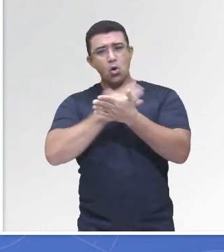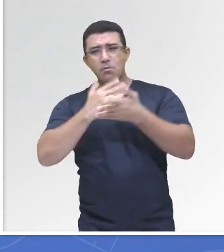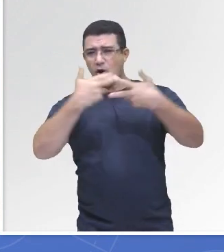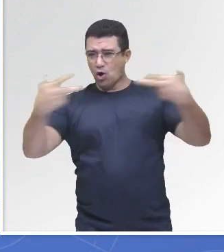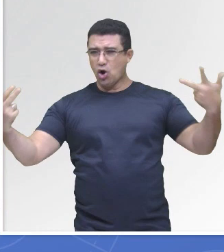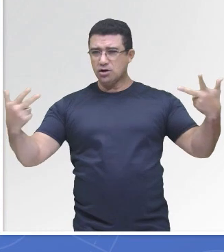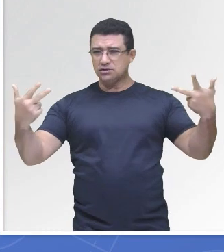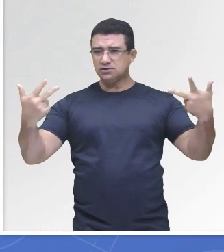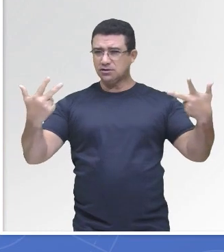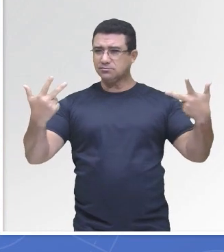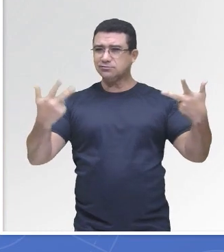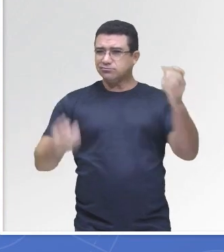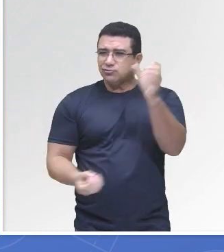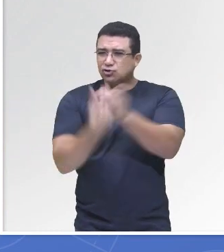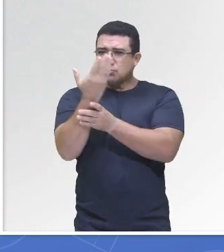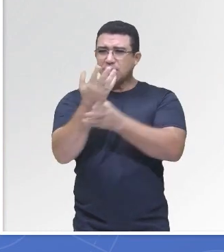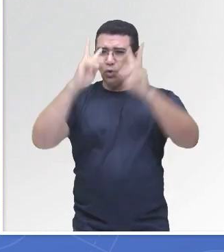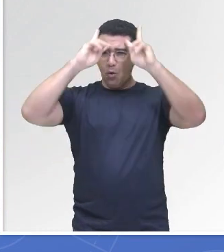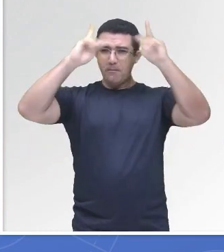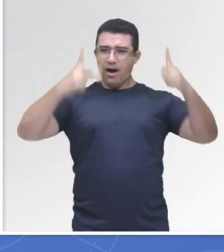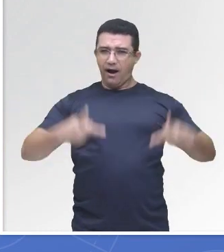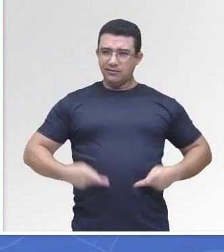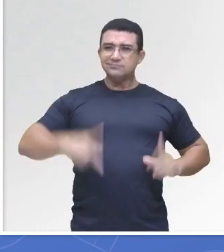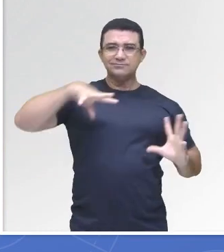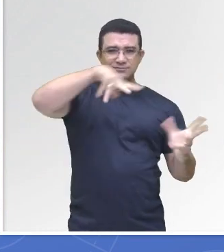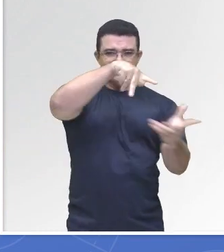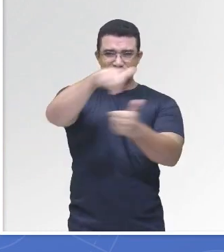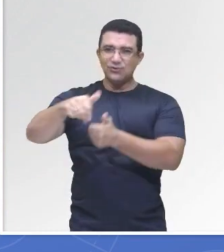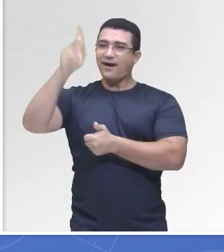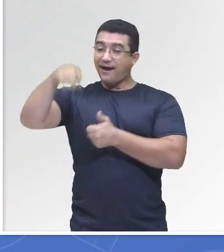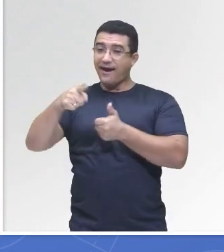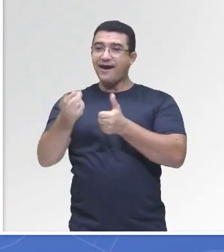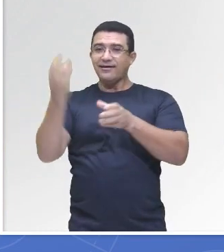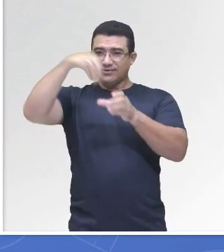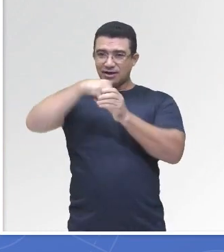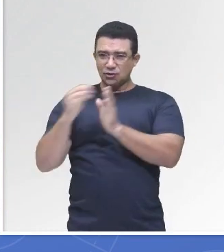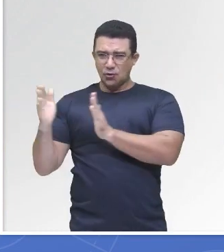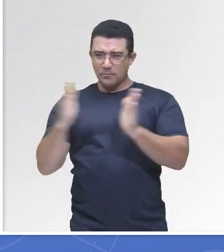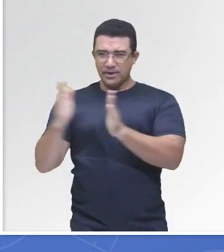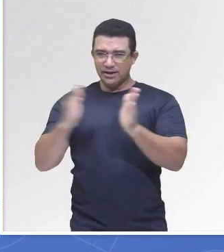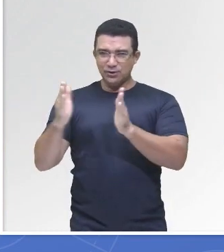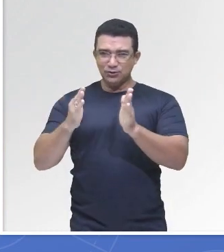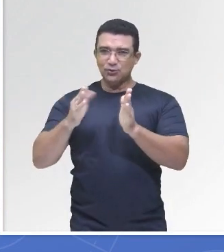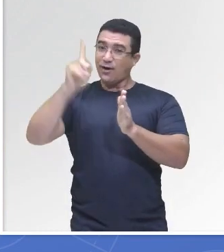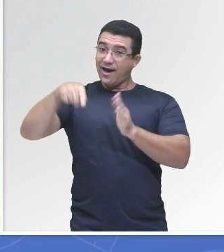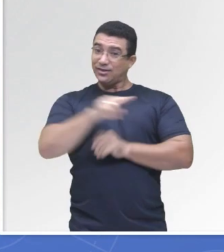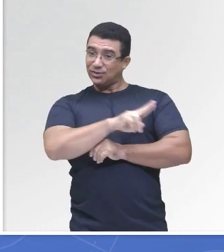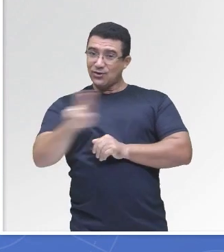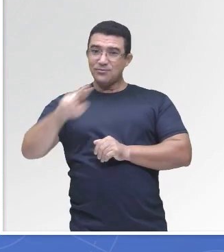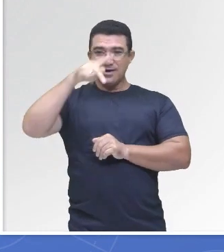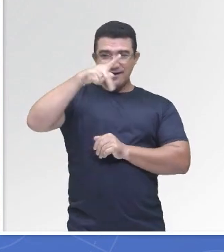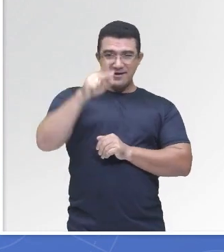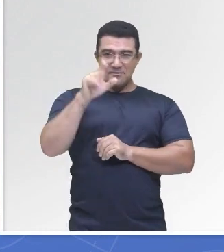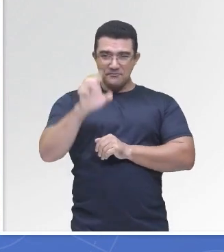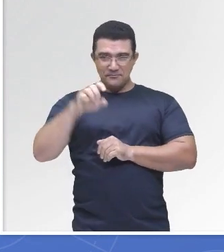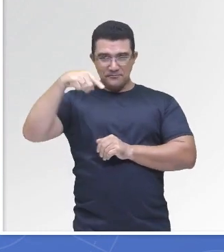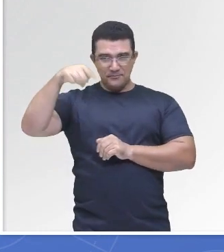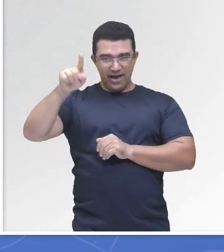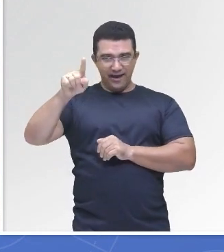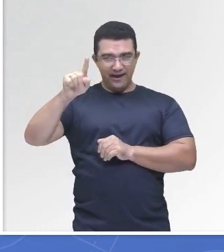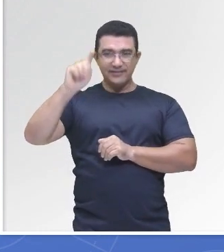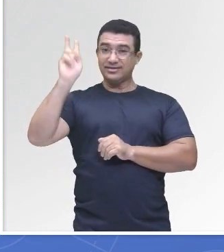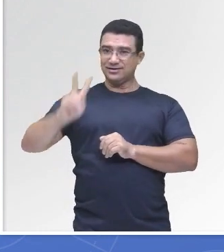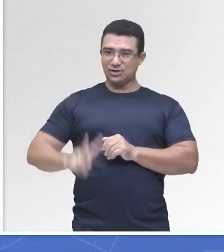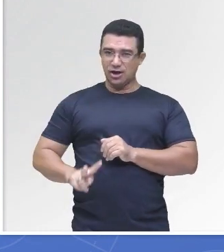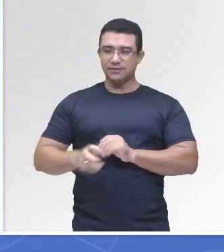do ser humano no planeta Terra está dentro desse período que a gente chama de pré-história. E como você já